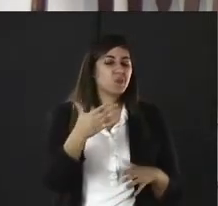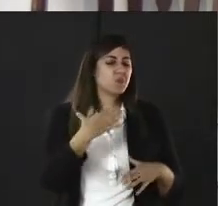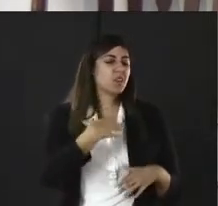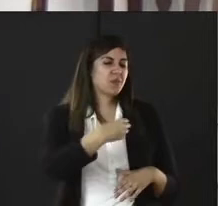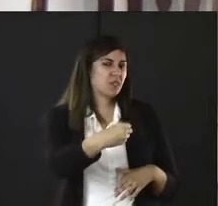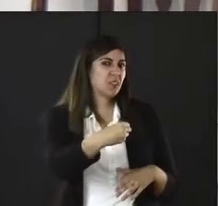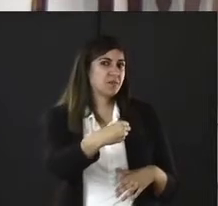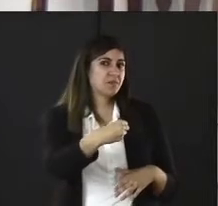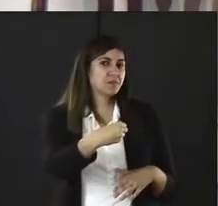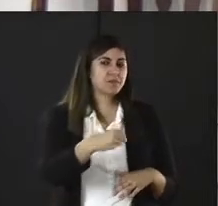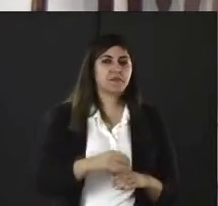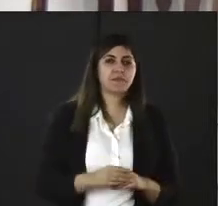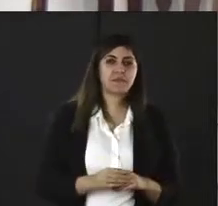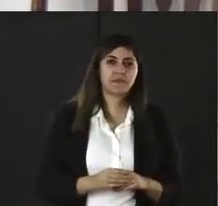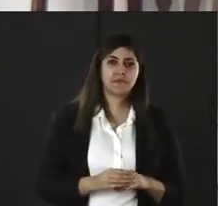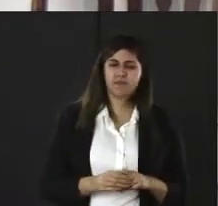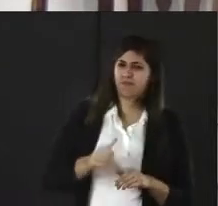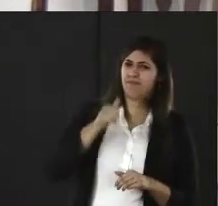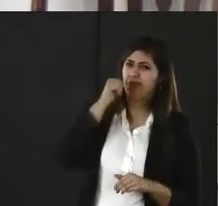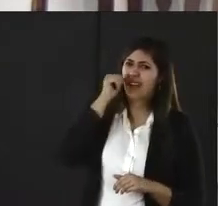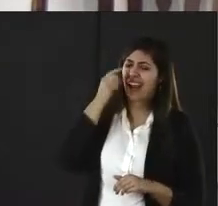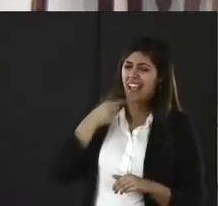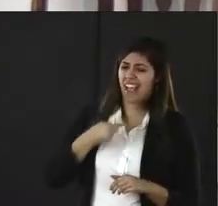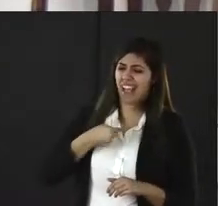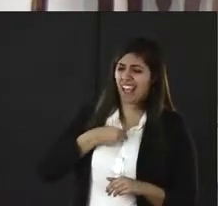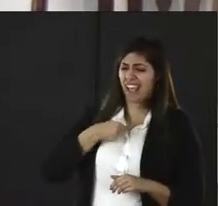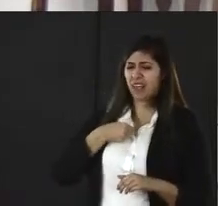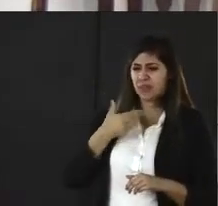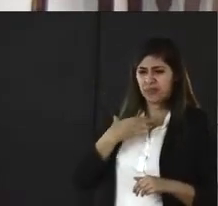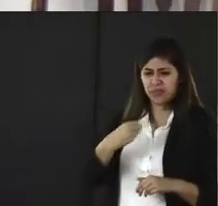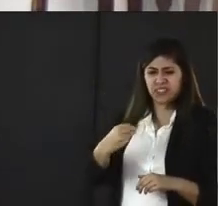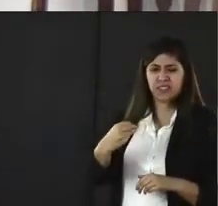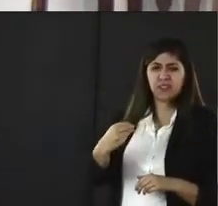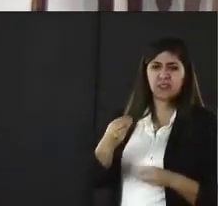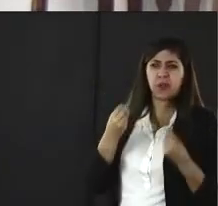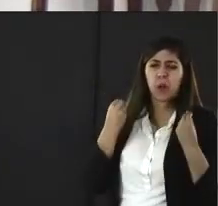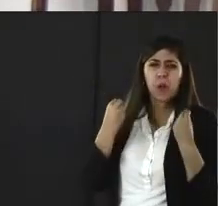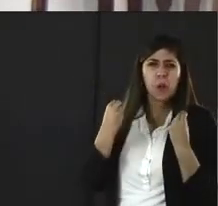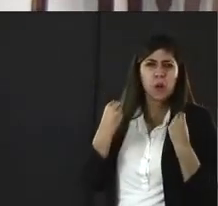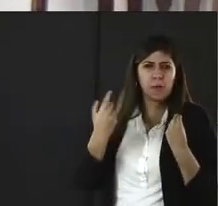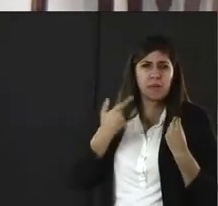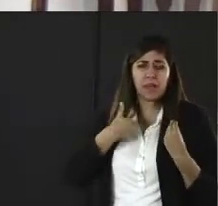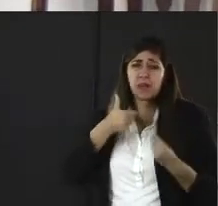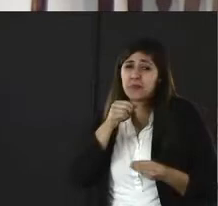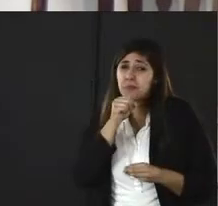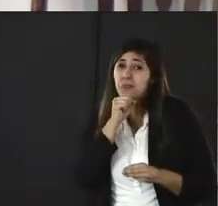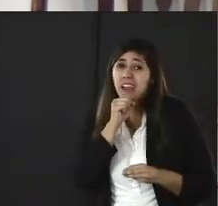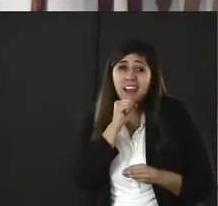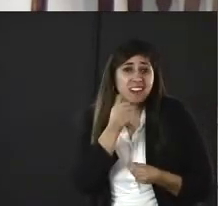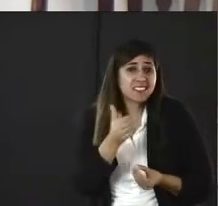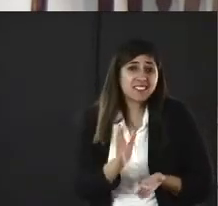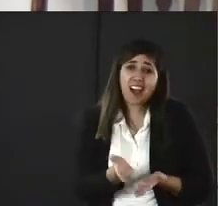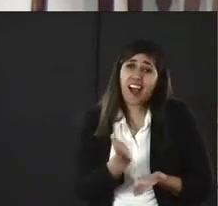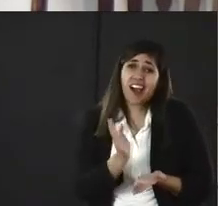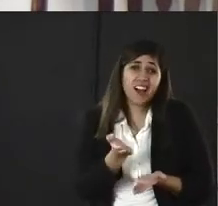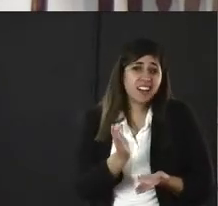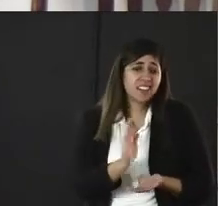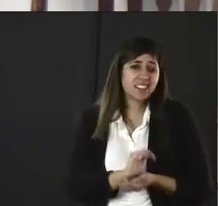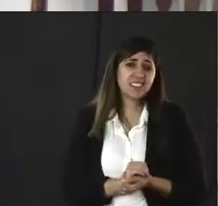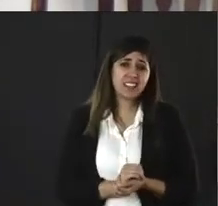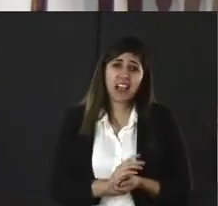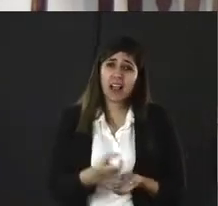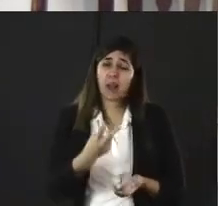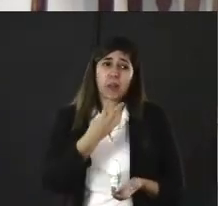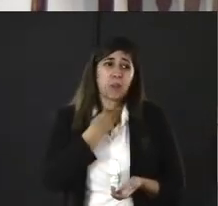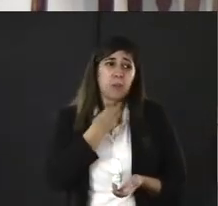ele disse você terá um filho e ela falou não não minta para mim profeta por favor eu não posso mais ter filhos eu não